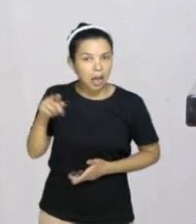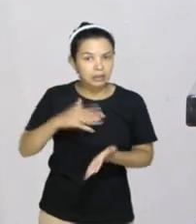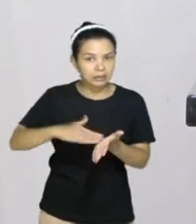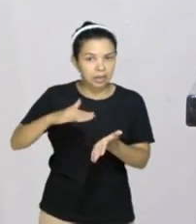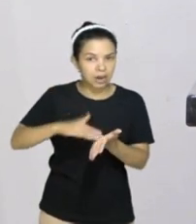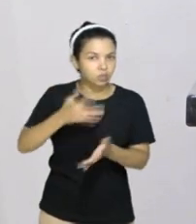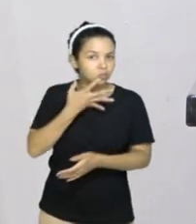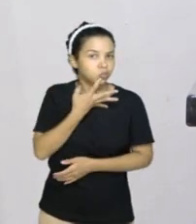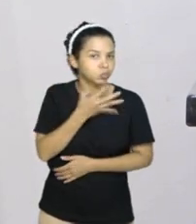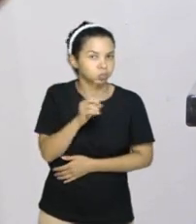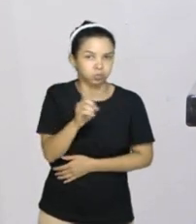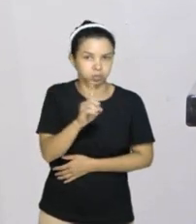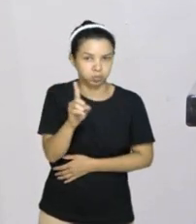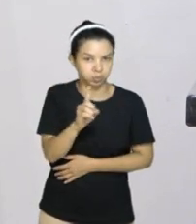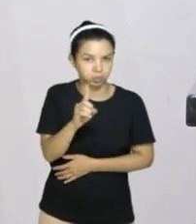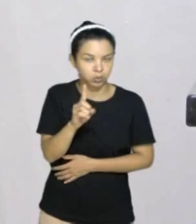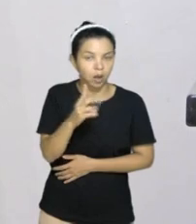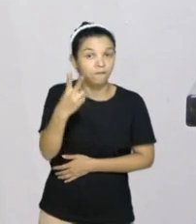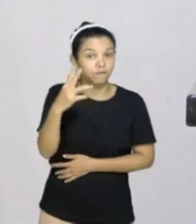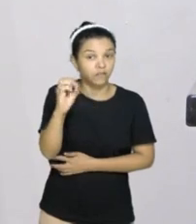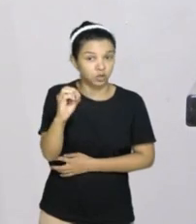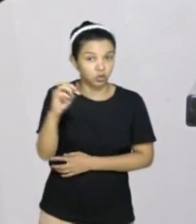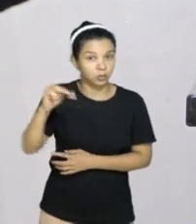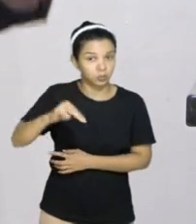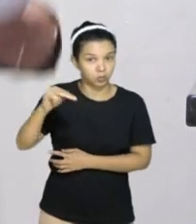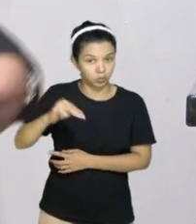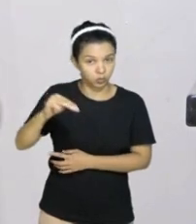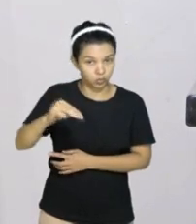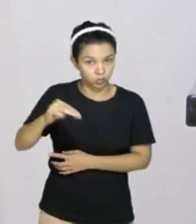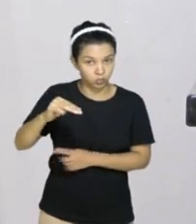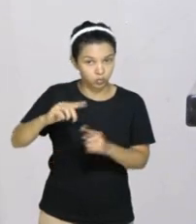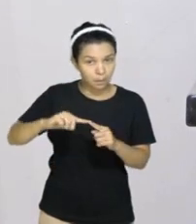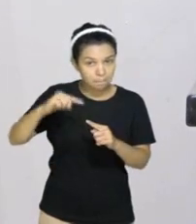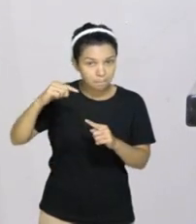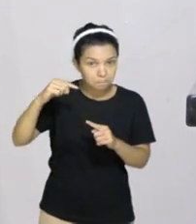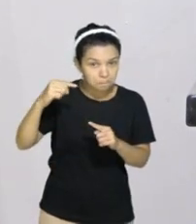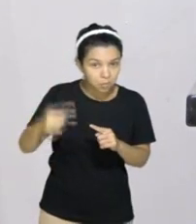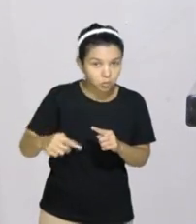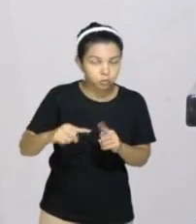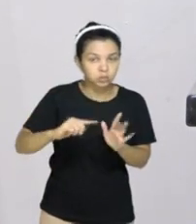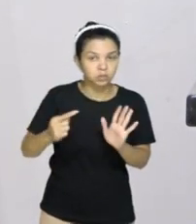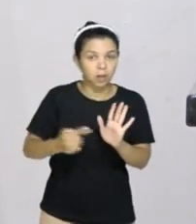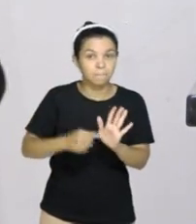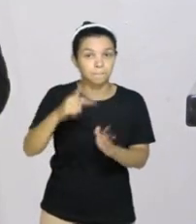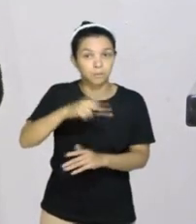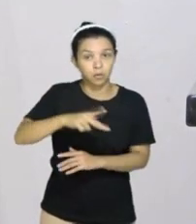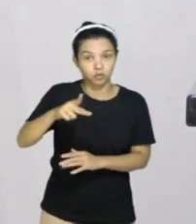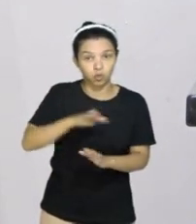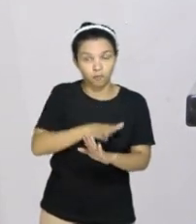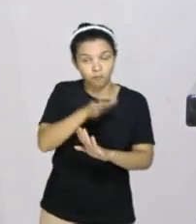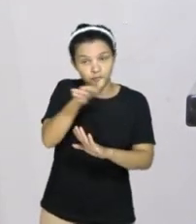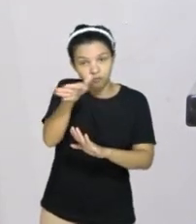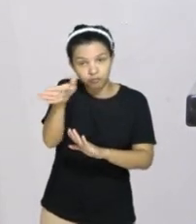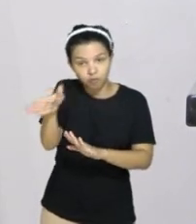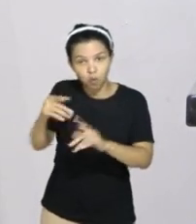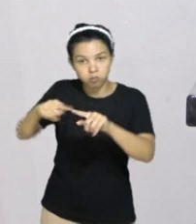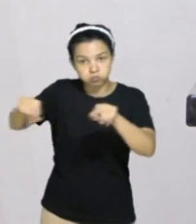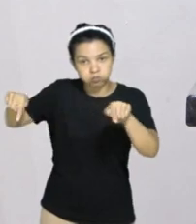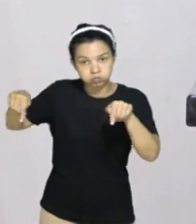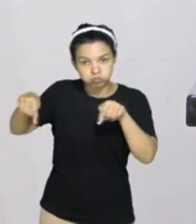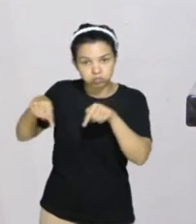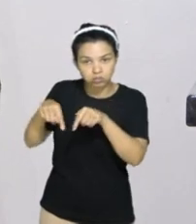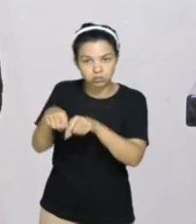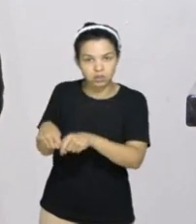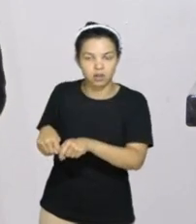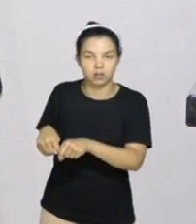pegaram 20 minutos depois de ser feita a denúncia a professora Entra na sala de aula ameaçar os pais não ameaçar